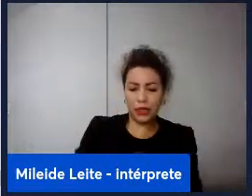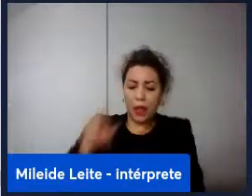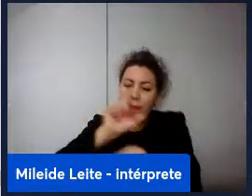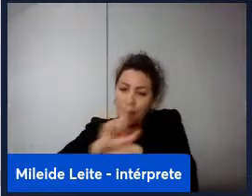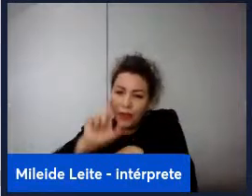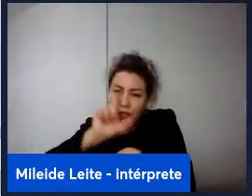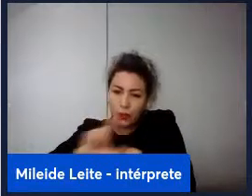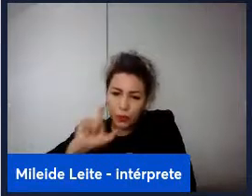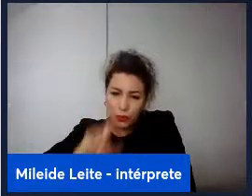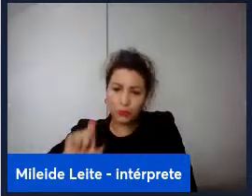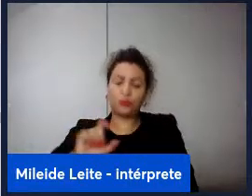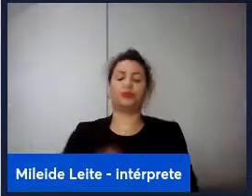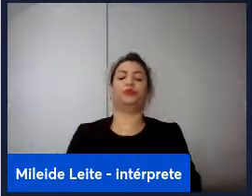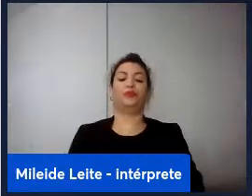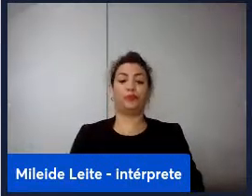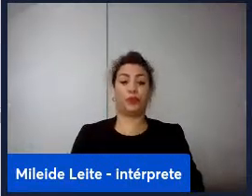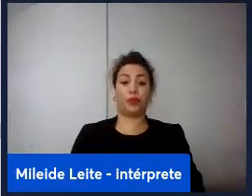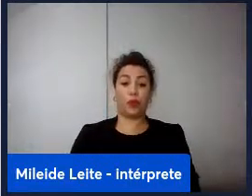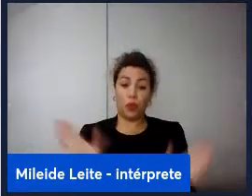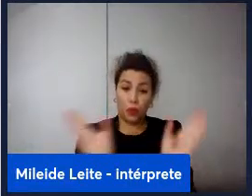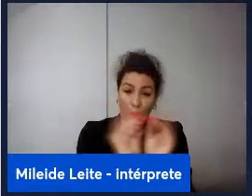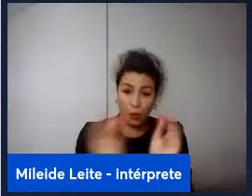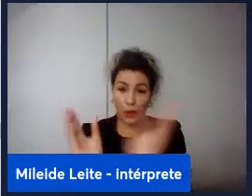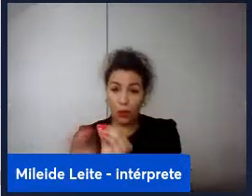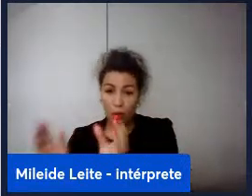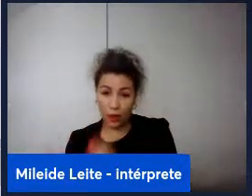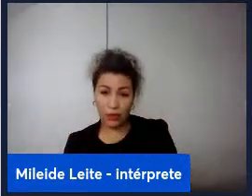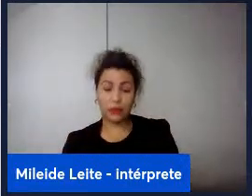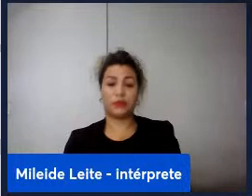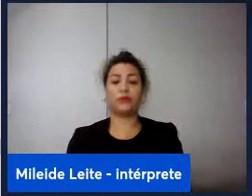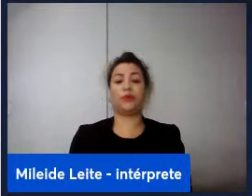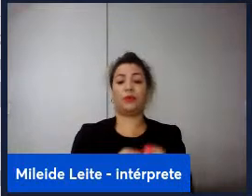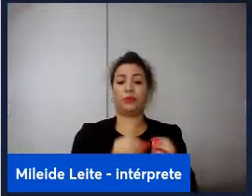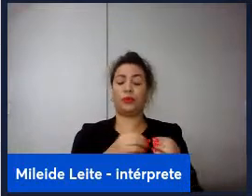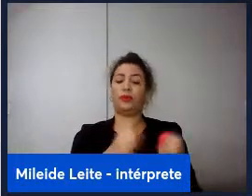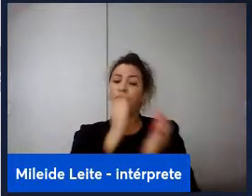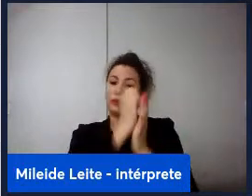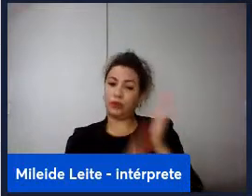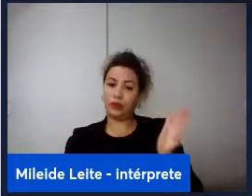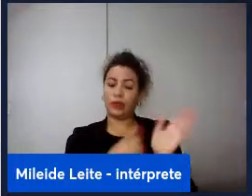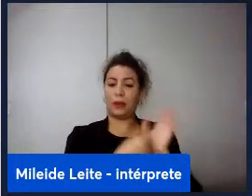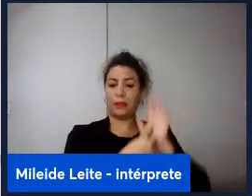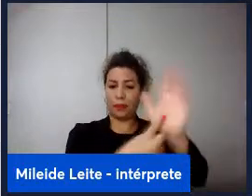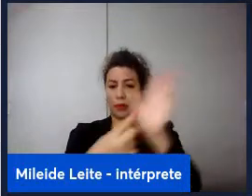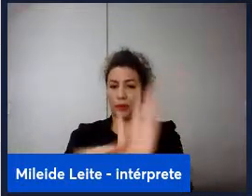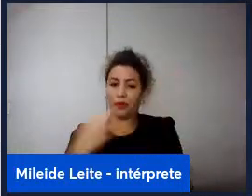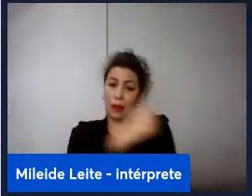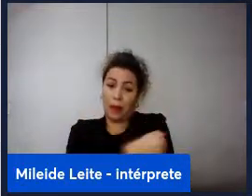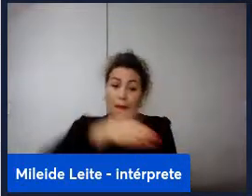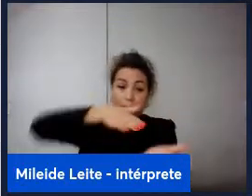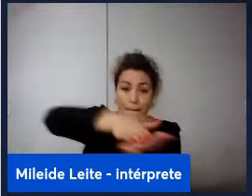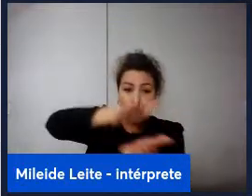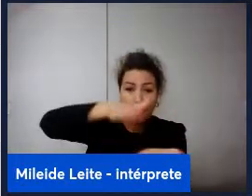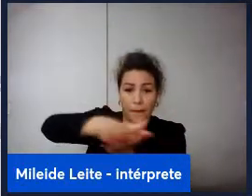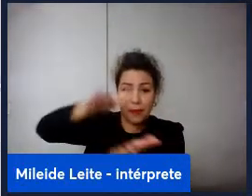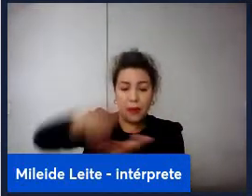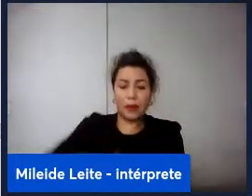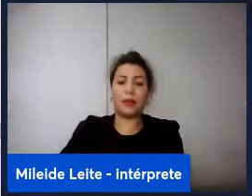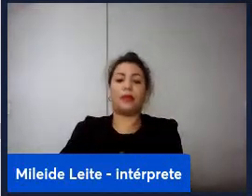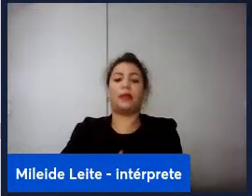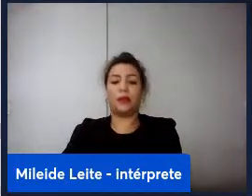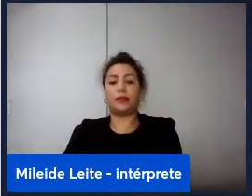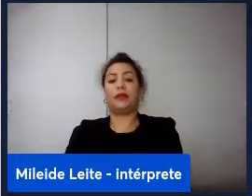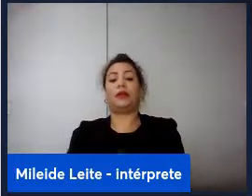minicursos. Os resumos de trabalhos apresentados pelos participantes serão publicados digitalmente